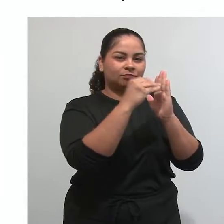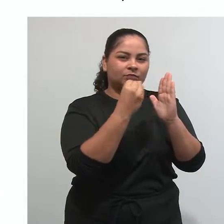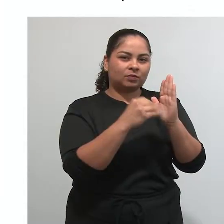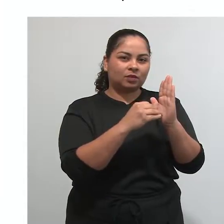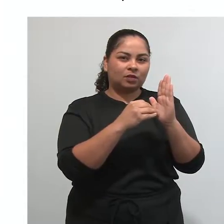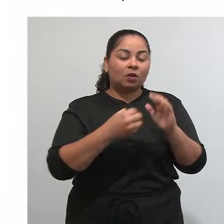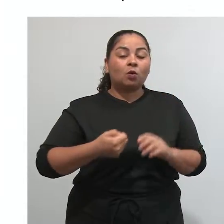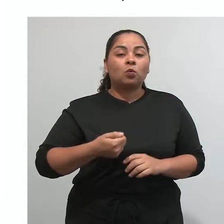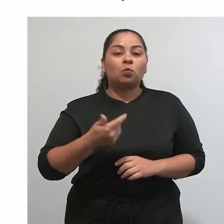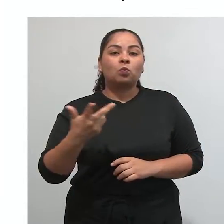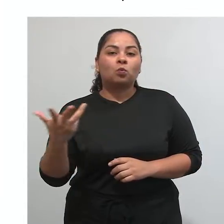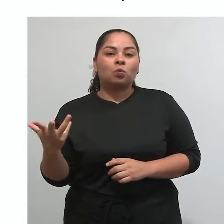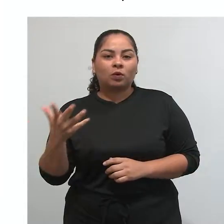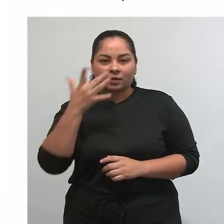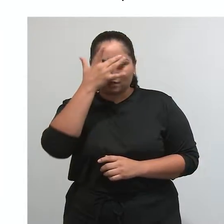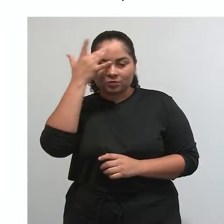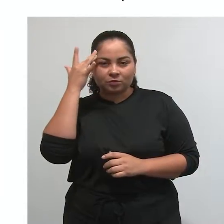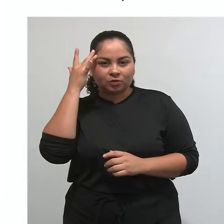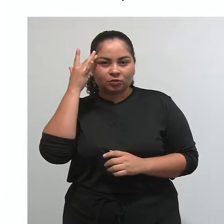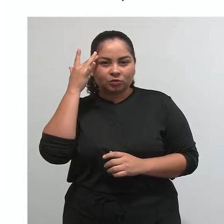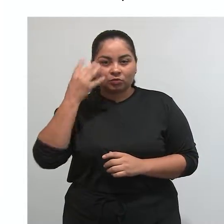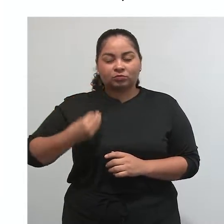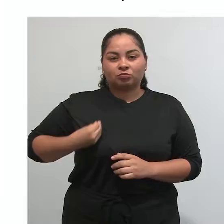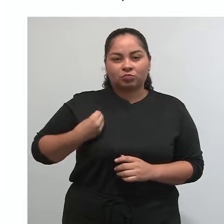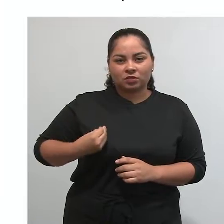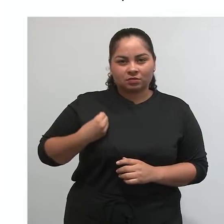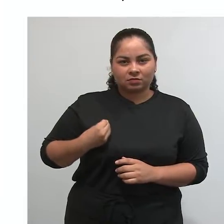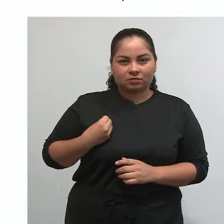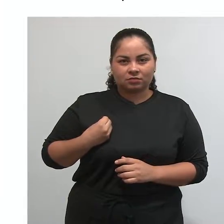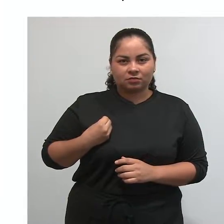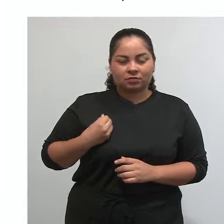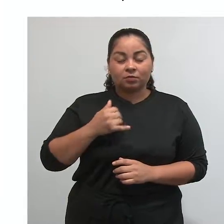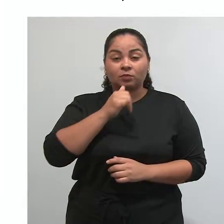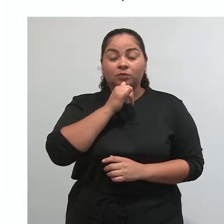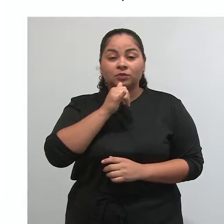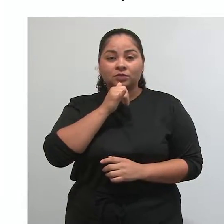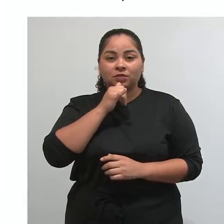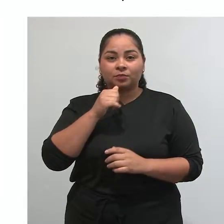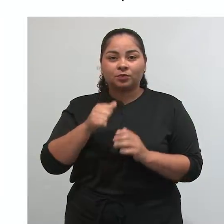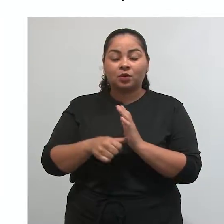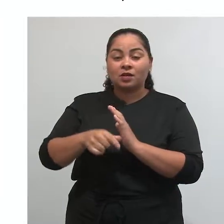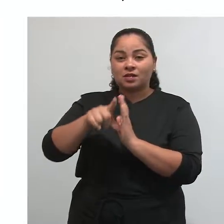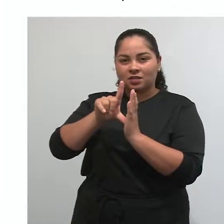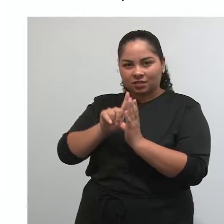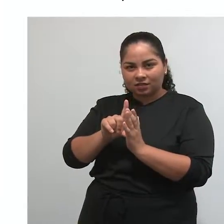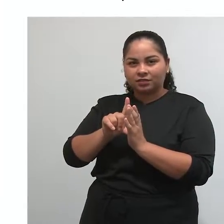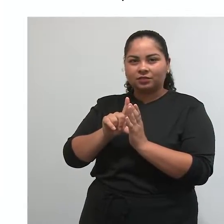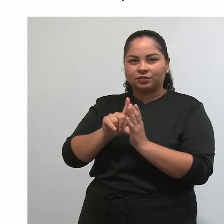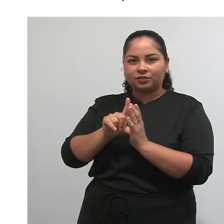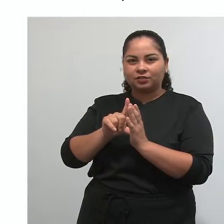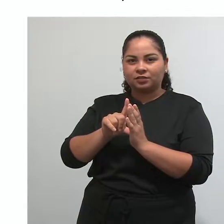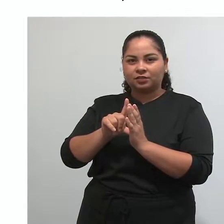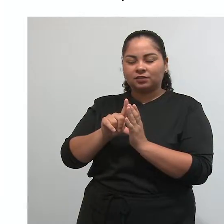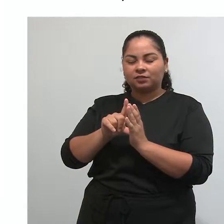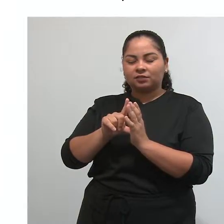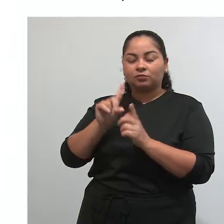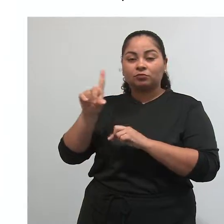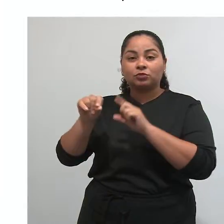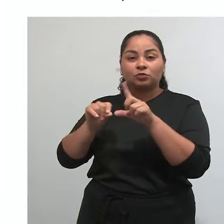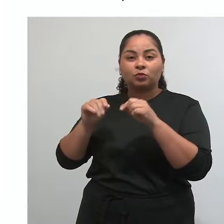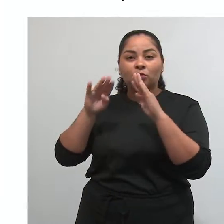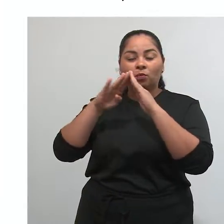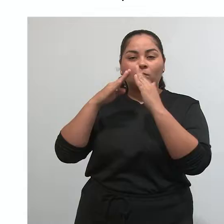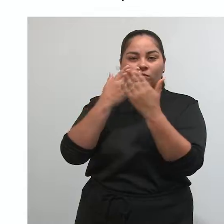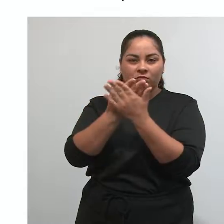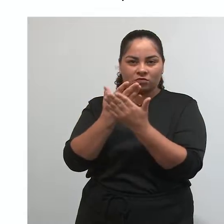de participantes que leva em consideração a quantidade de pessoas que você observou. Se você escolher uma turma de